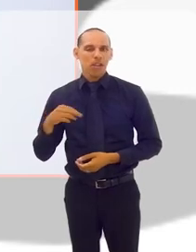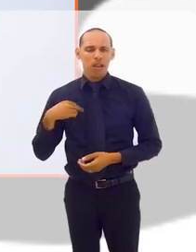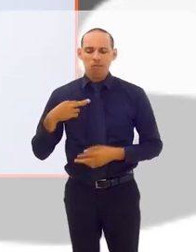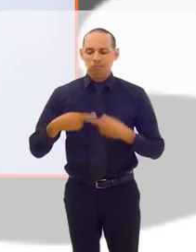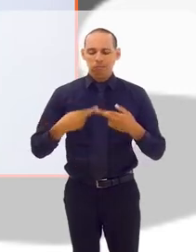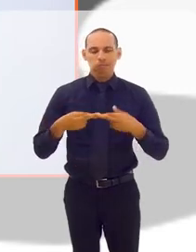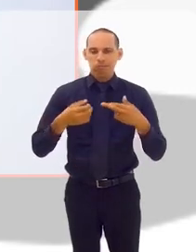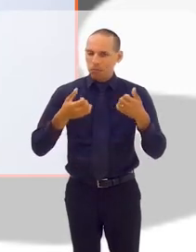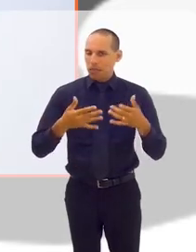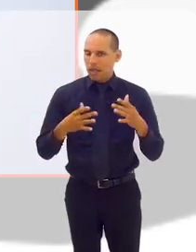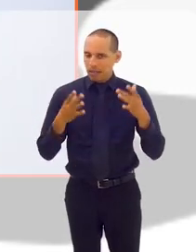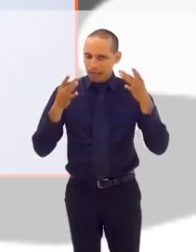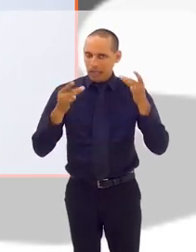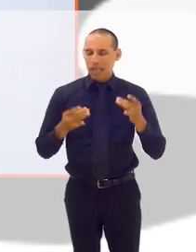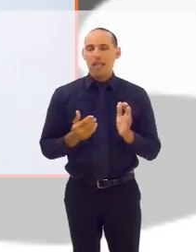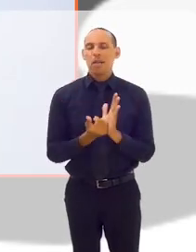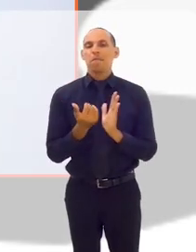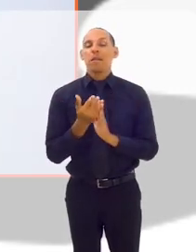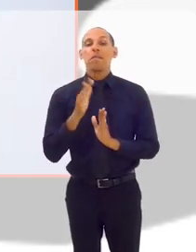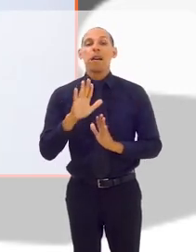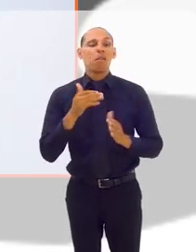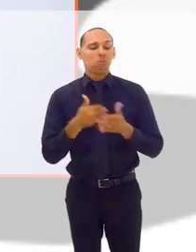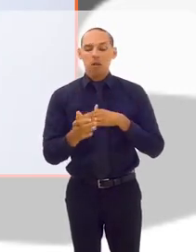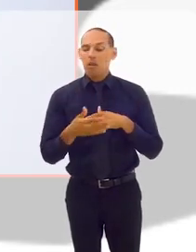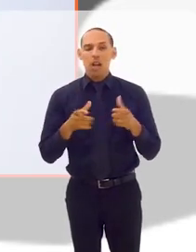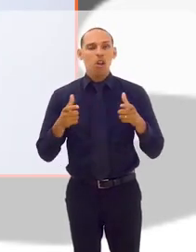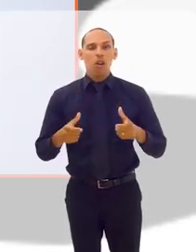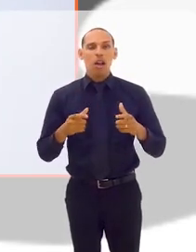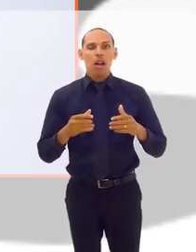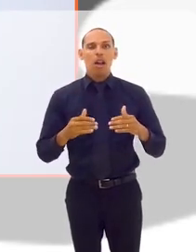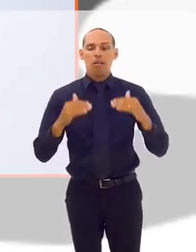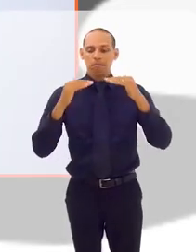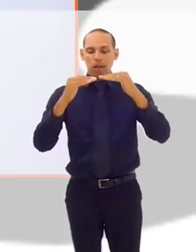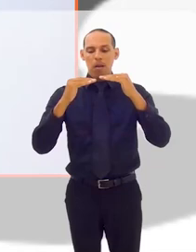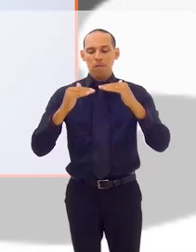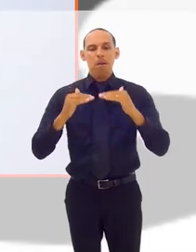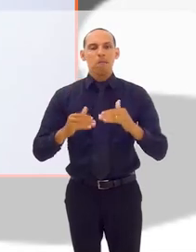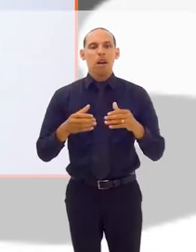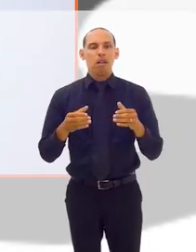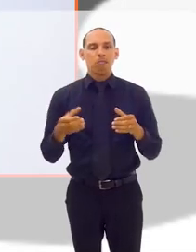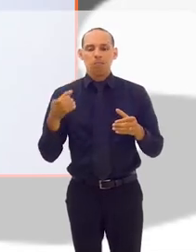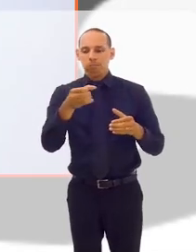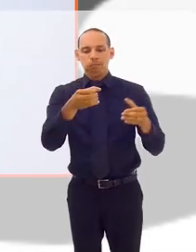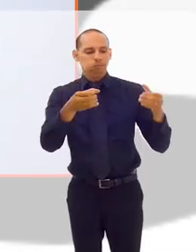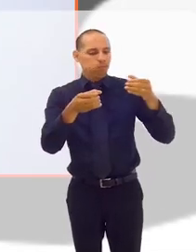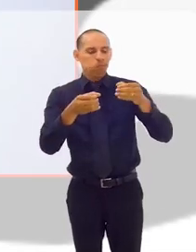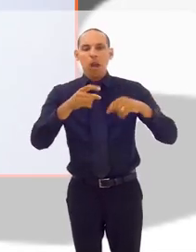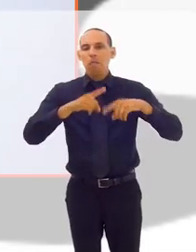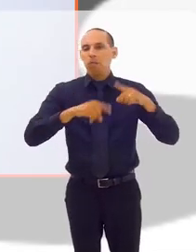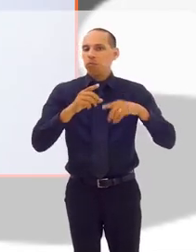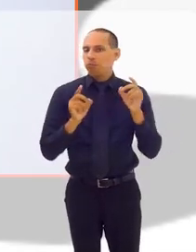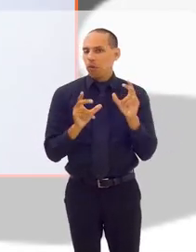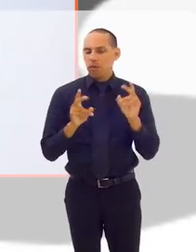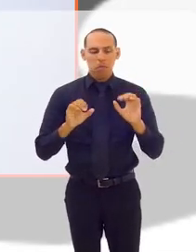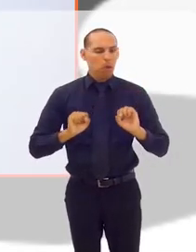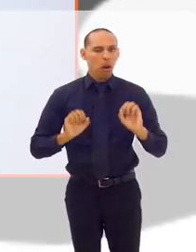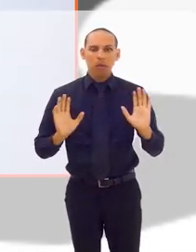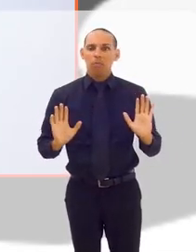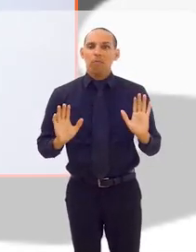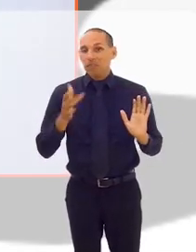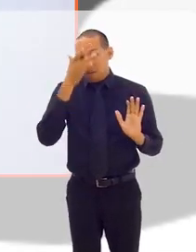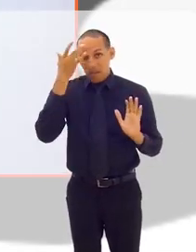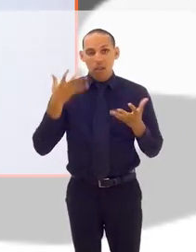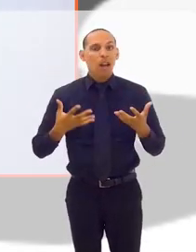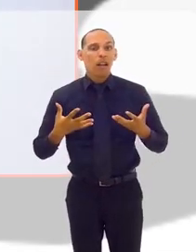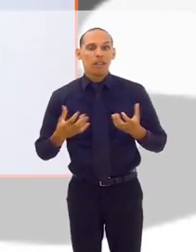qualquer lugar que você possa montar uma prateleira para ter a reposição dos produtos e deixar os expostos para comercialização,